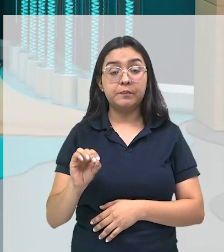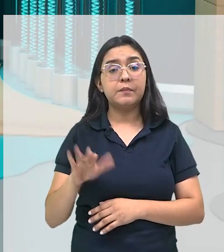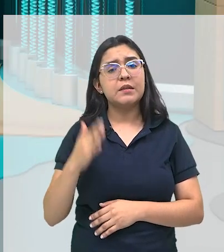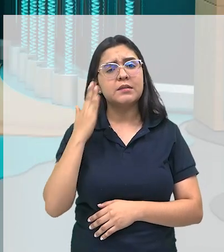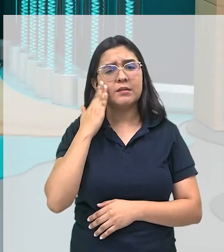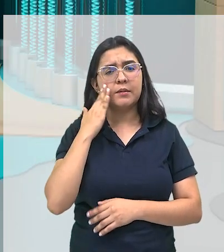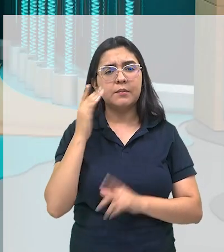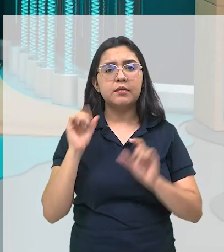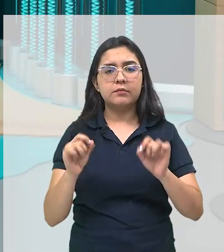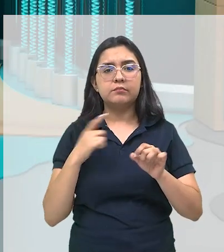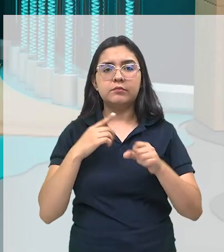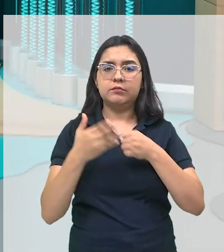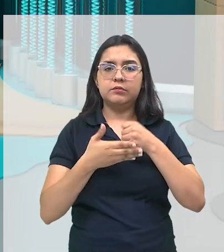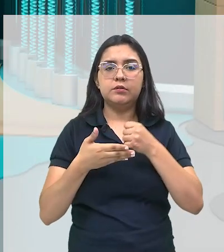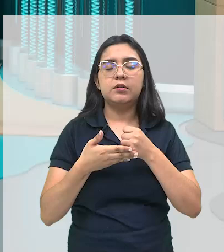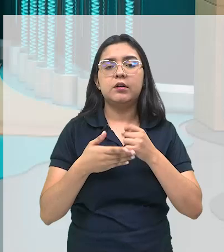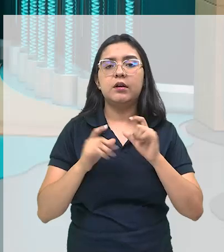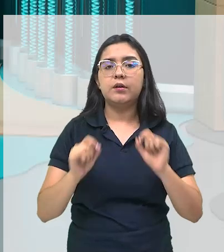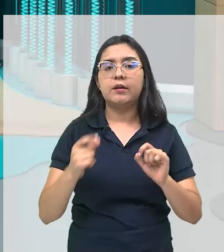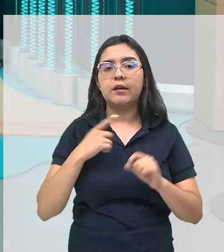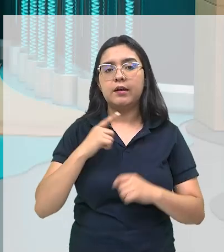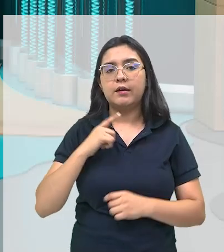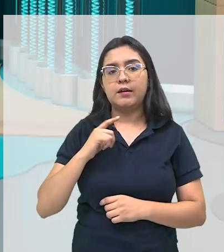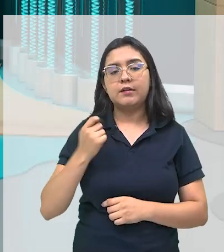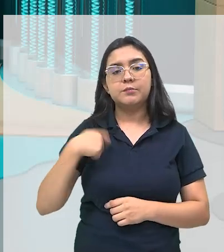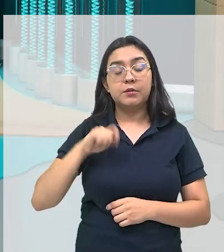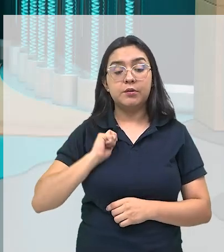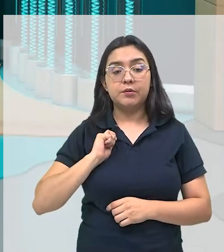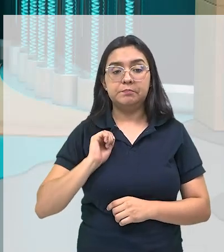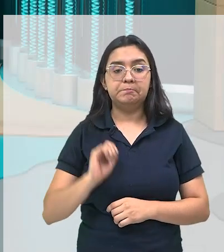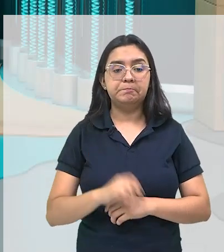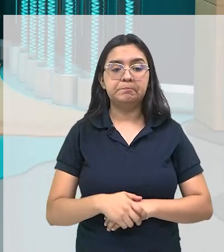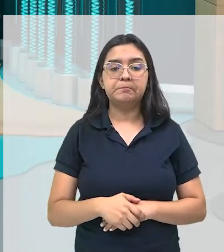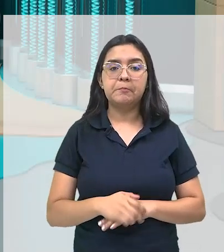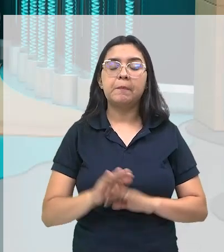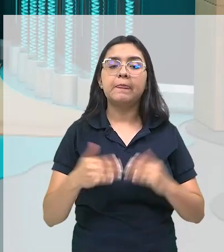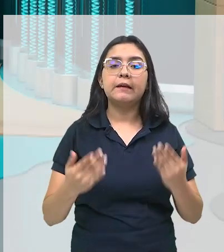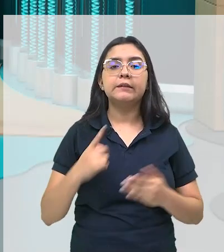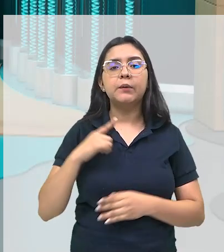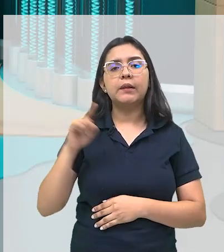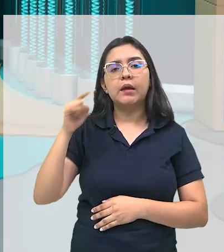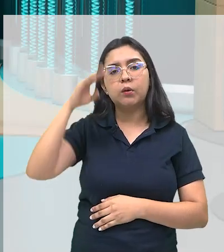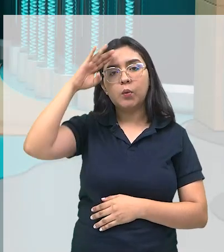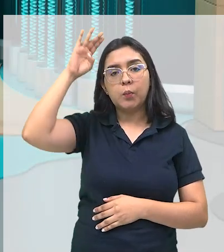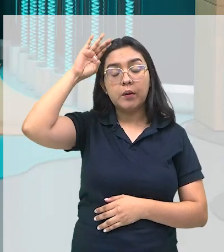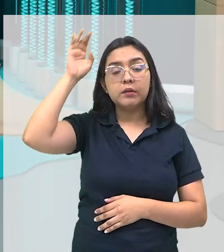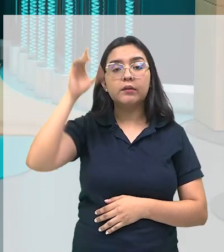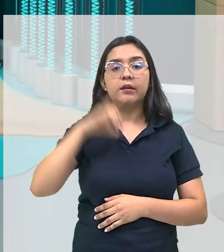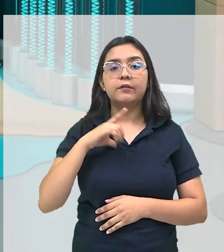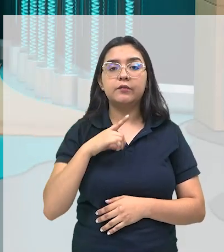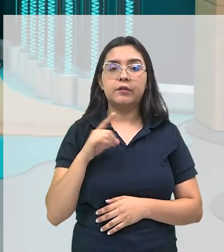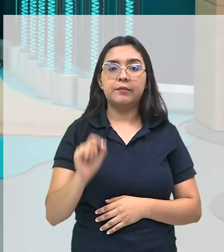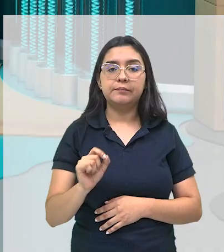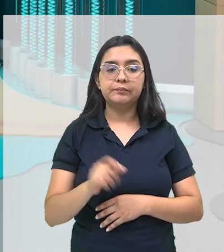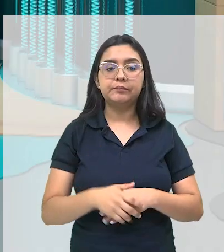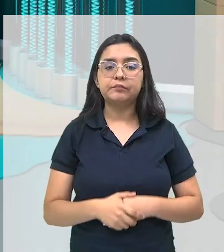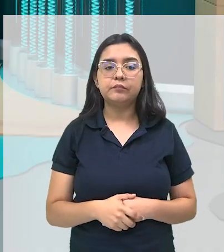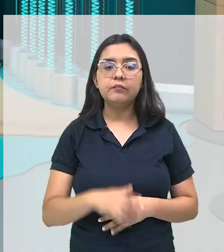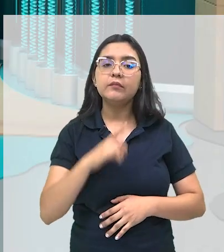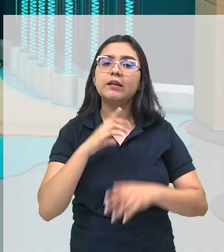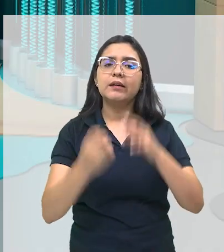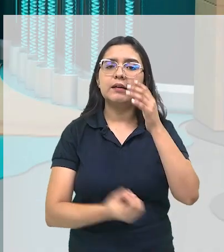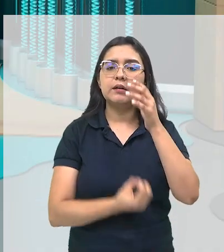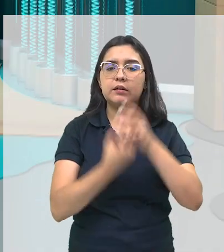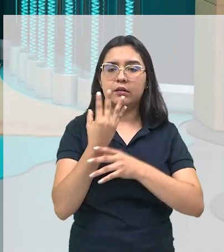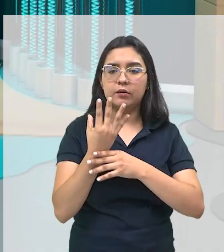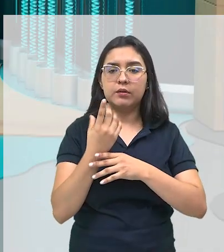ele vem de raízes espanholas, né? Bom, e aí lá em Cuba, né, teve esse